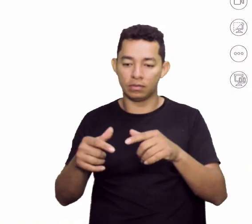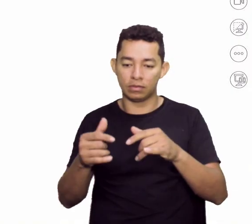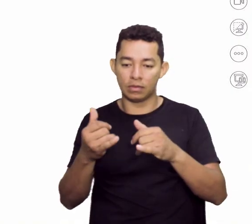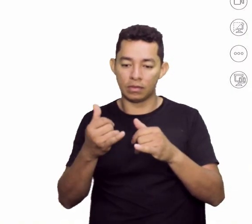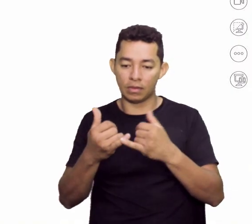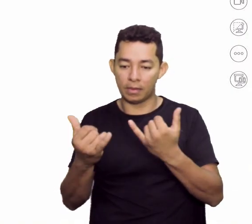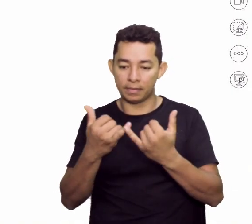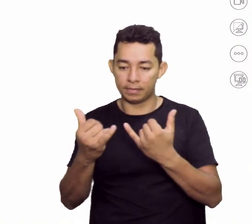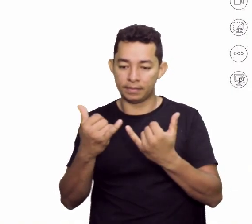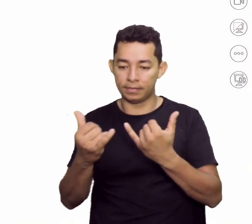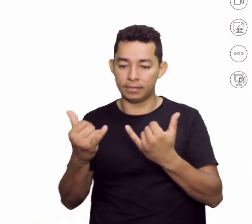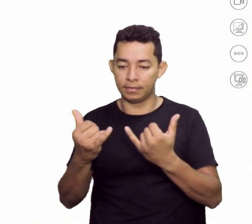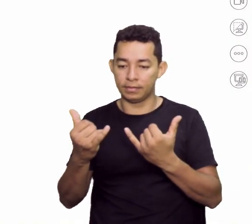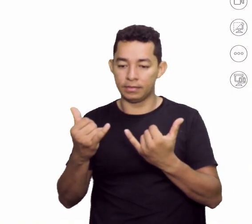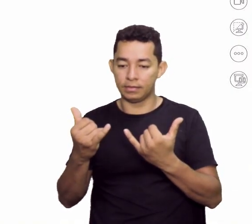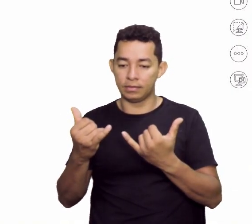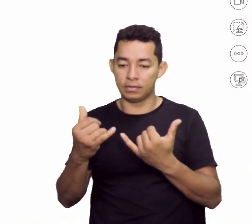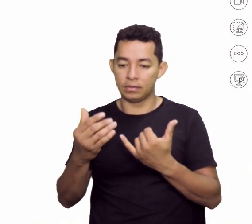os